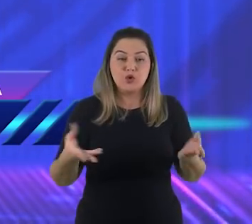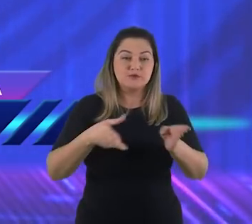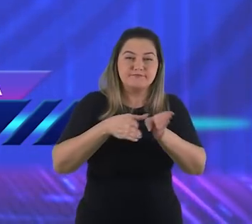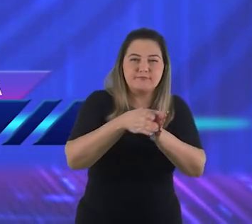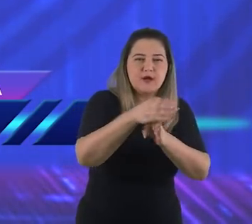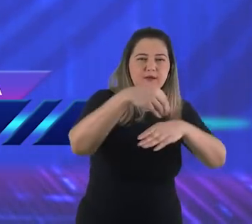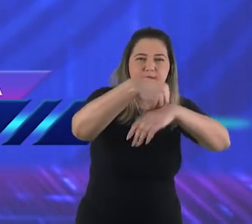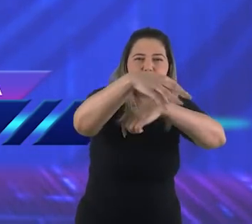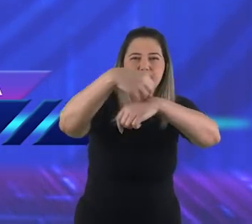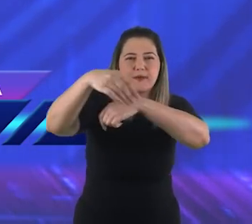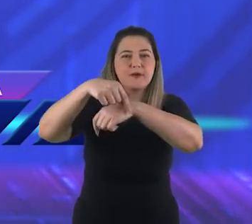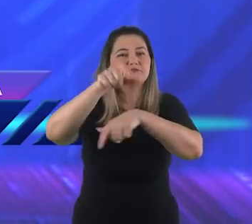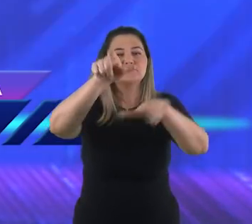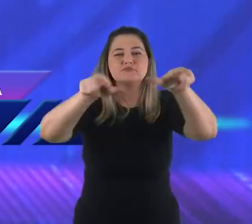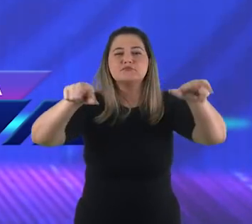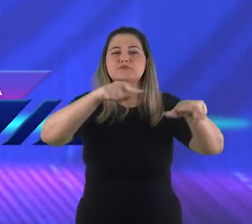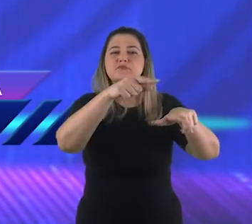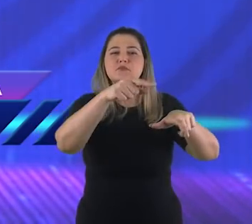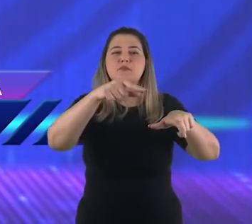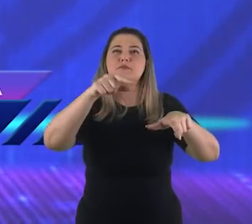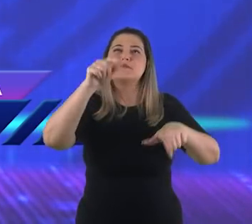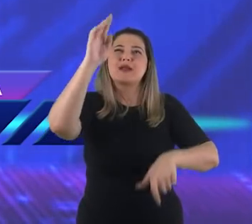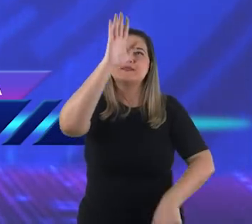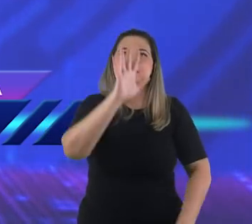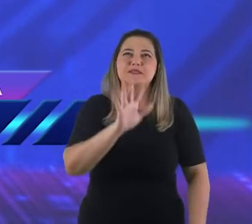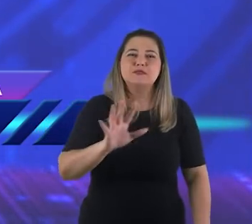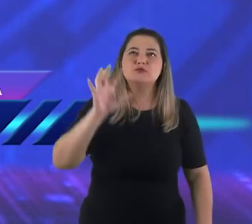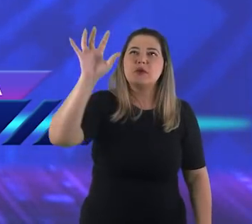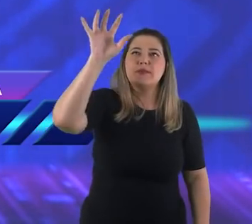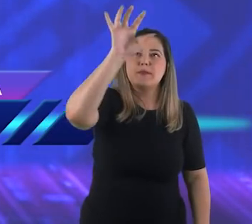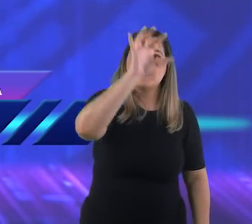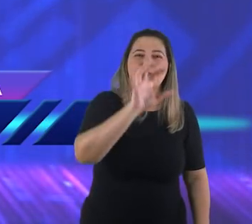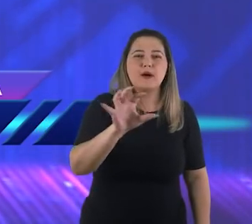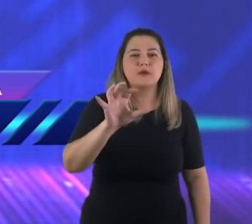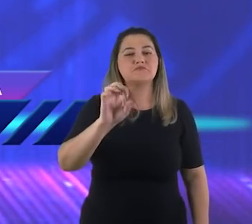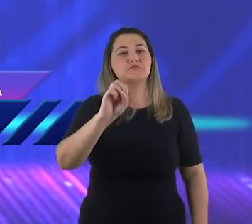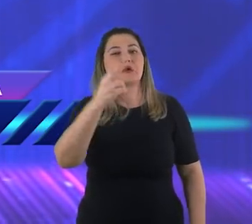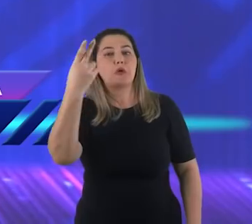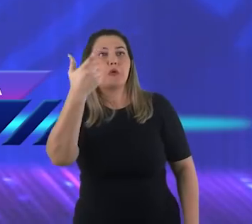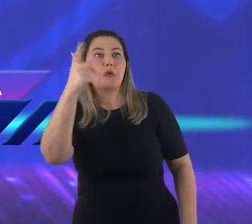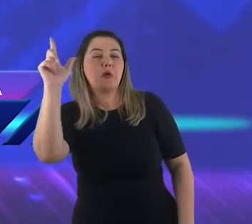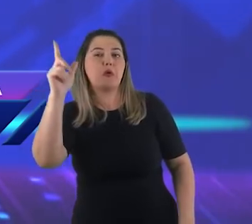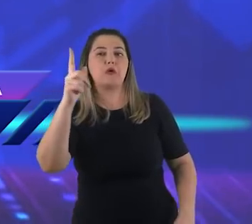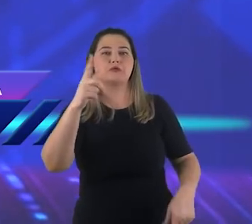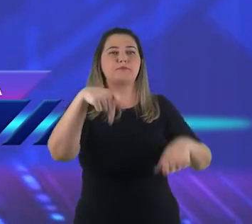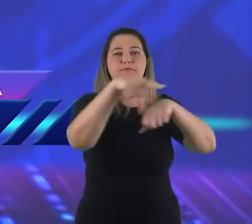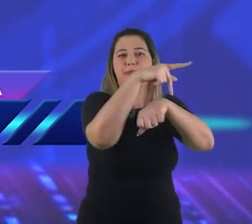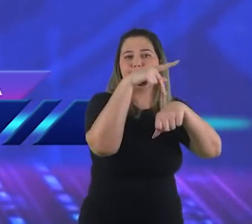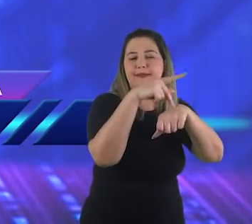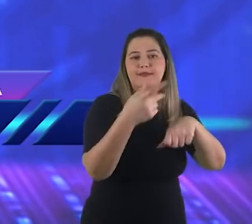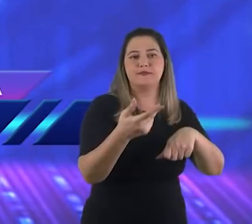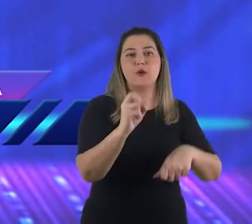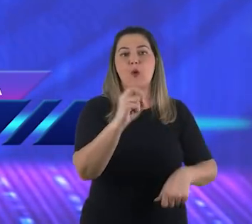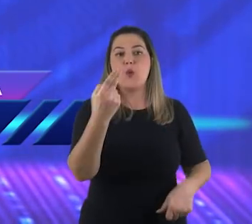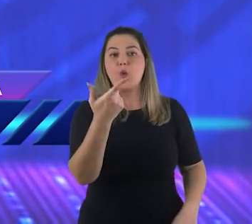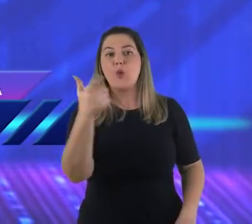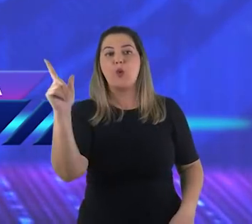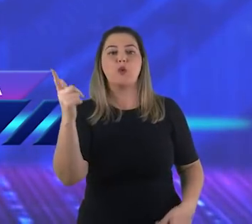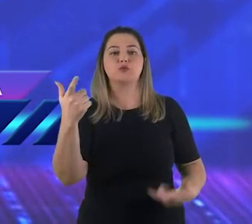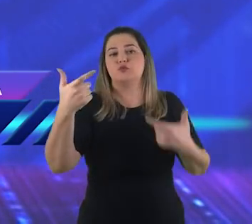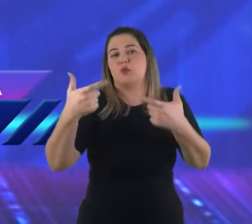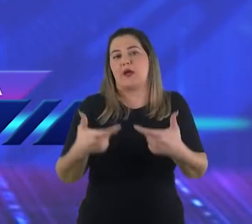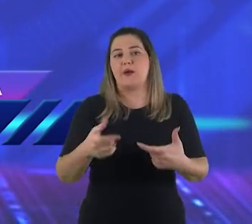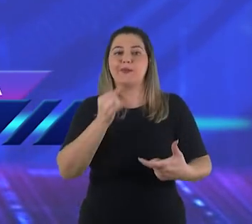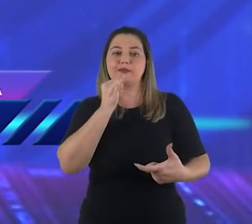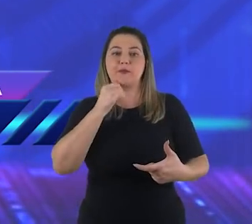lugares, talvez fora do Brasil, está no carro, ou está em casa agora, com o celular ligado